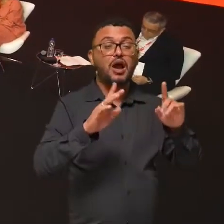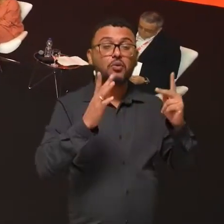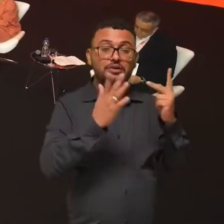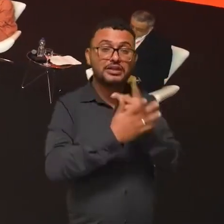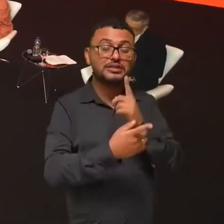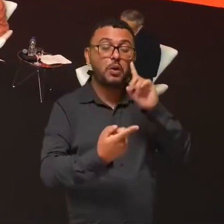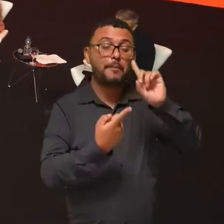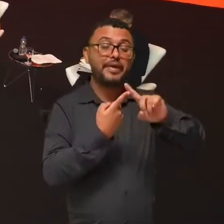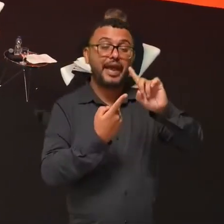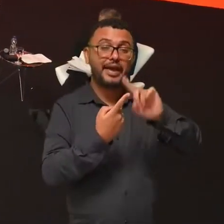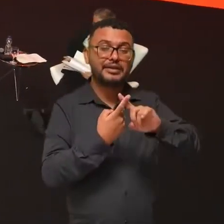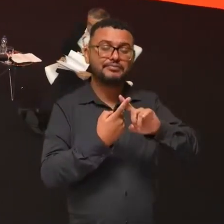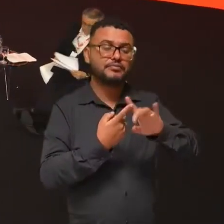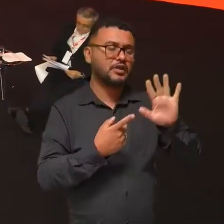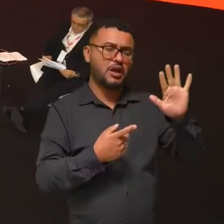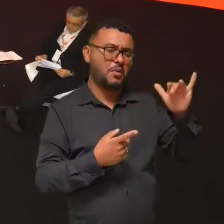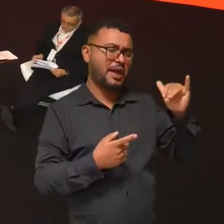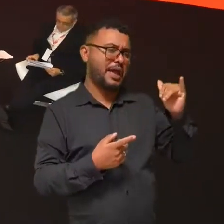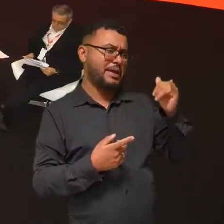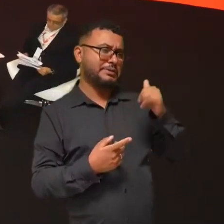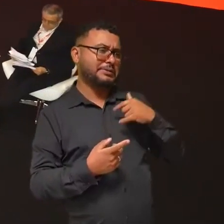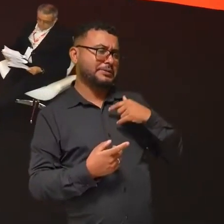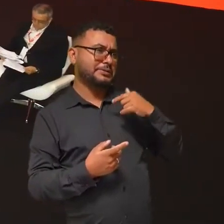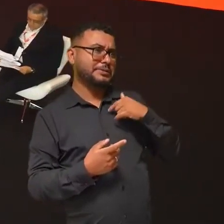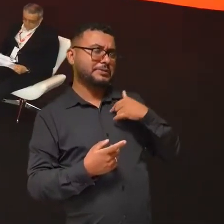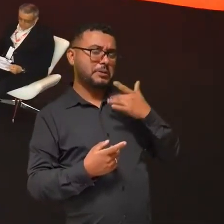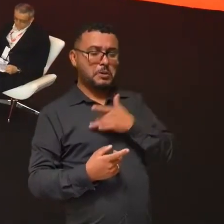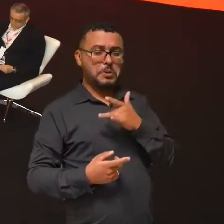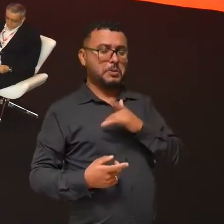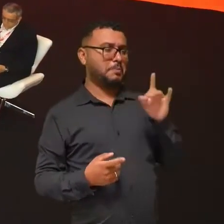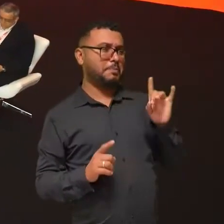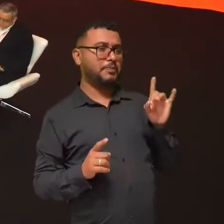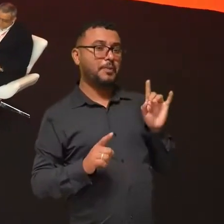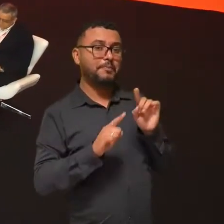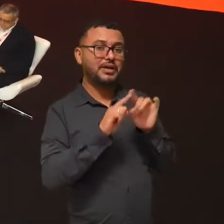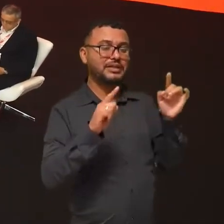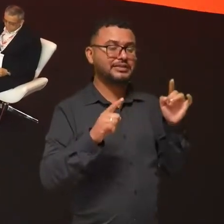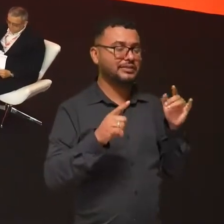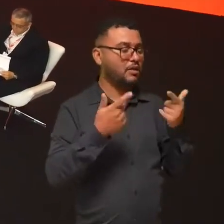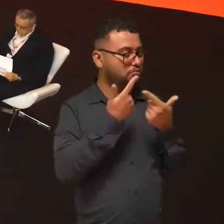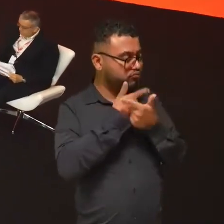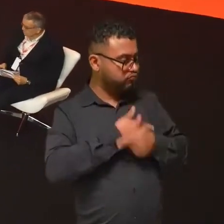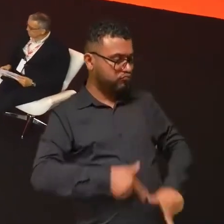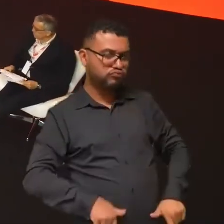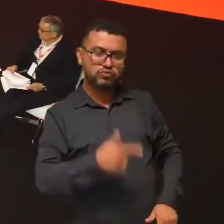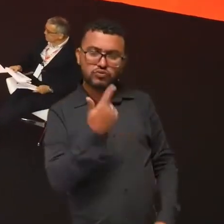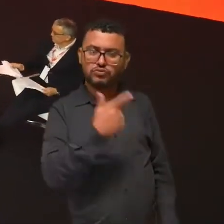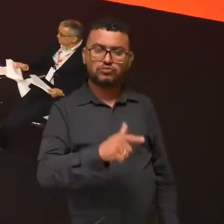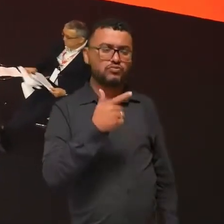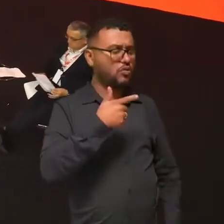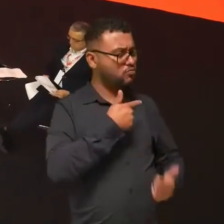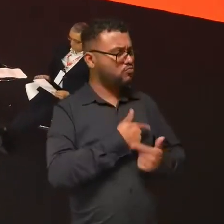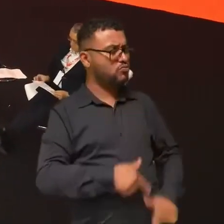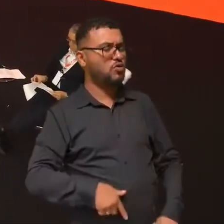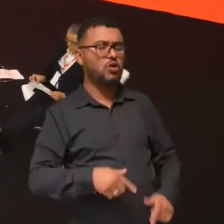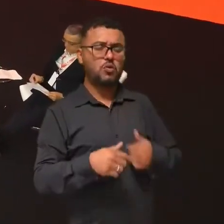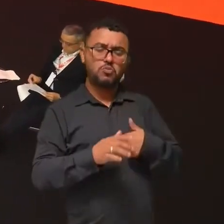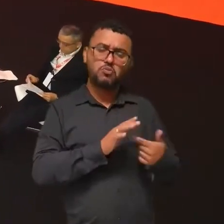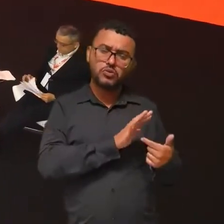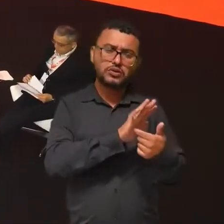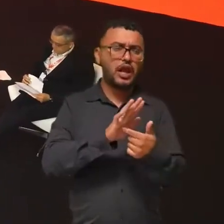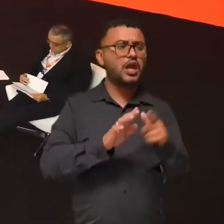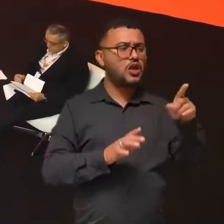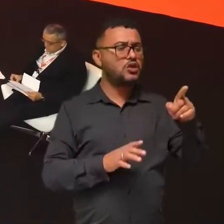mas como uma forma de denunciar a não imparcialidade, a não neutralidade desses veículos e de, ao mesmo tempo, se colocar